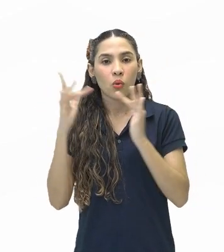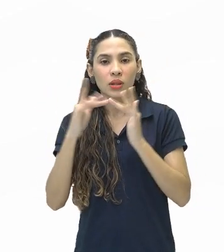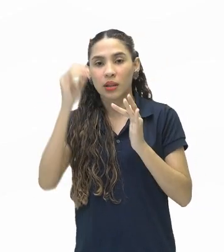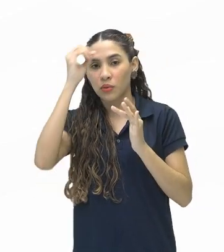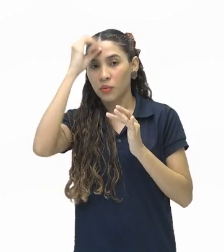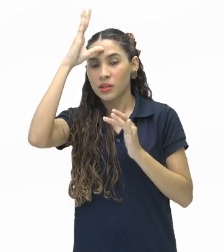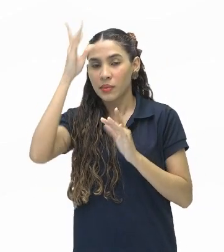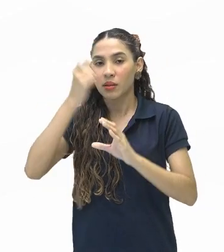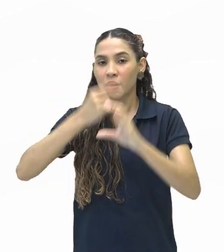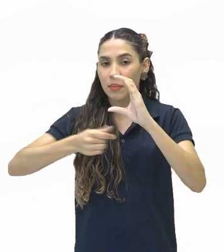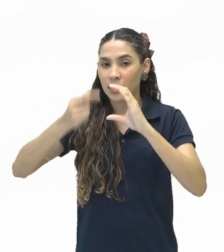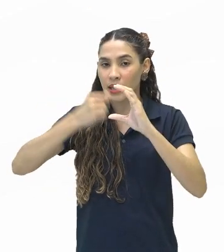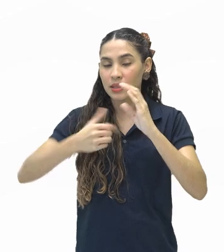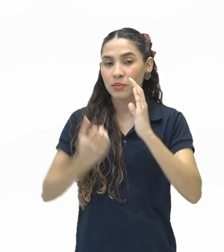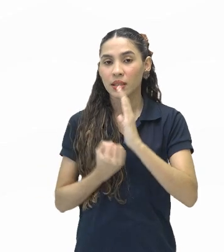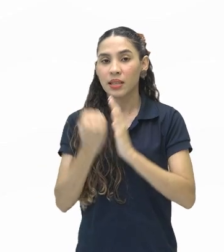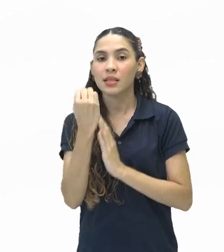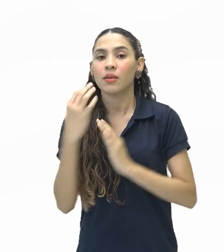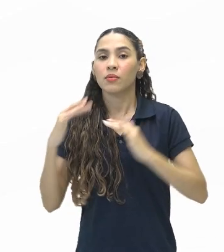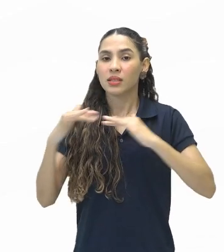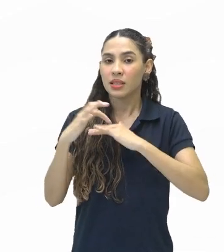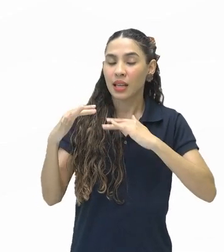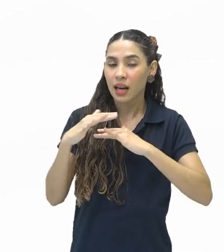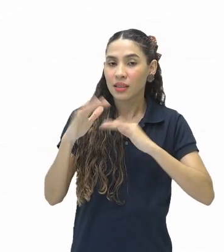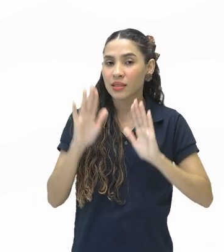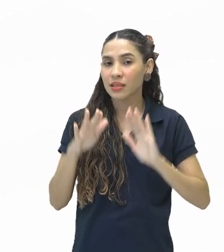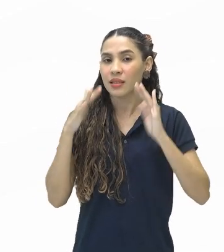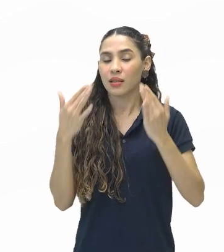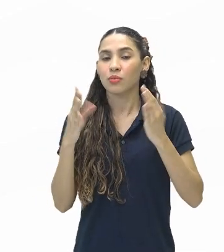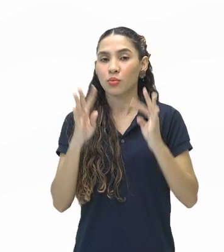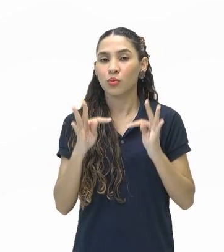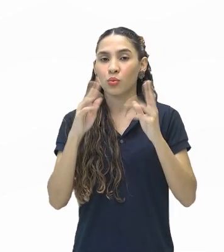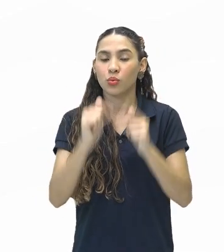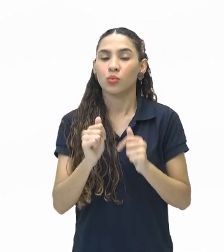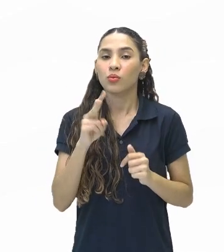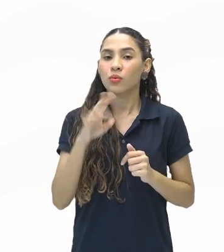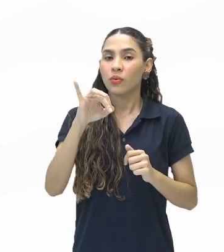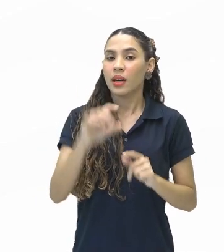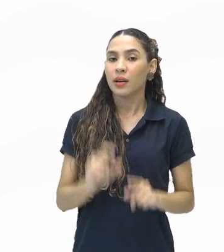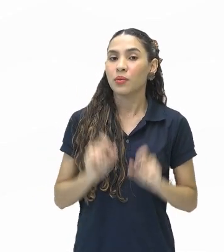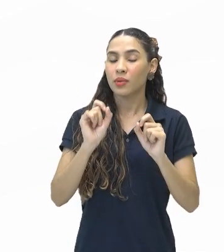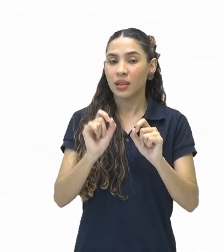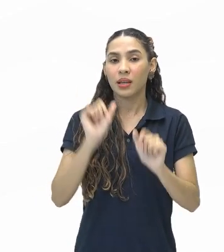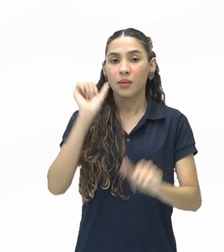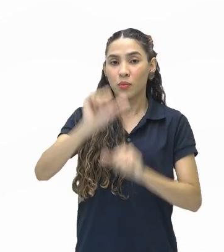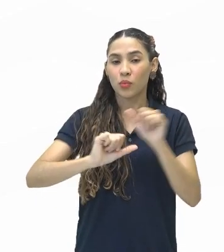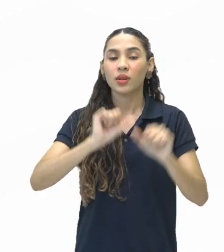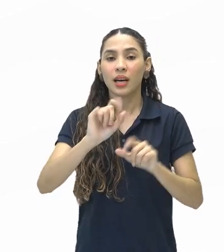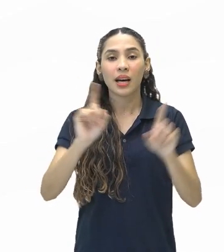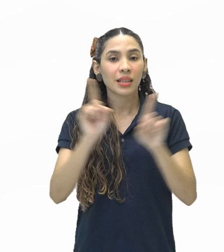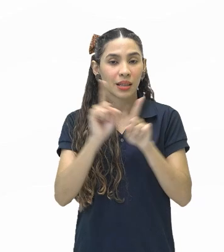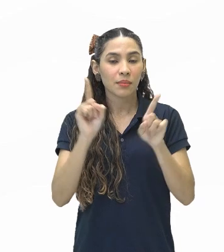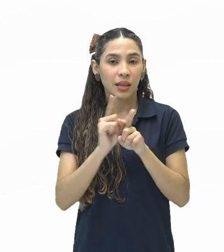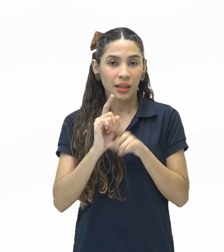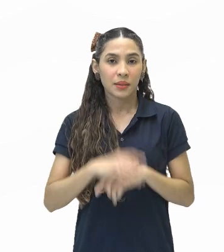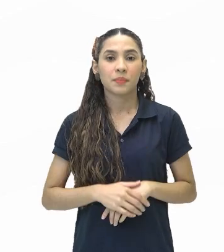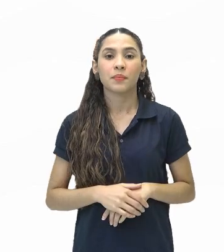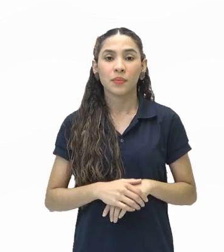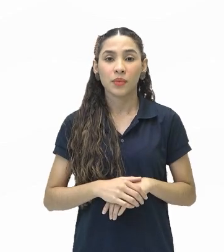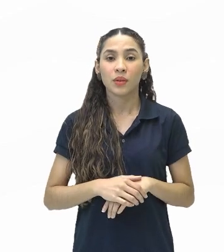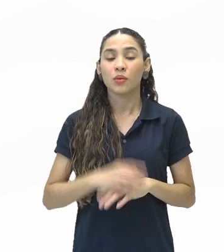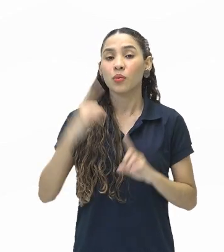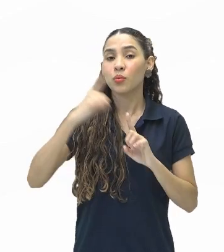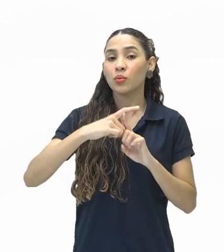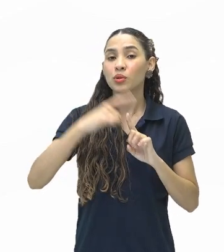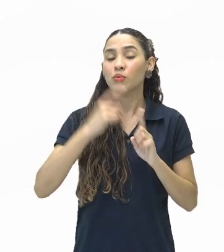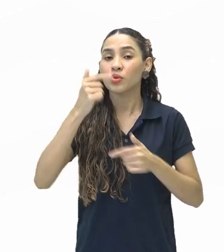das cidades, né, então tudo isso aí vai transformando também o